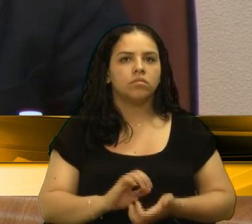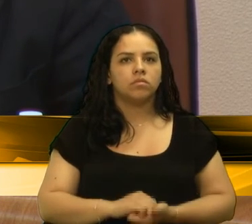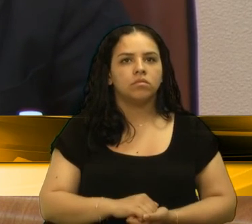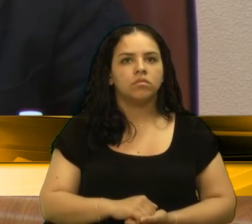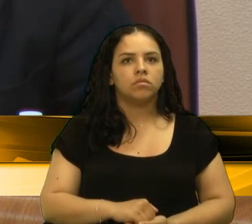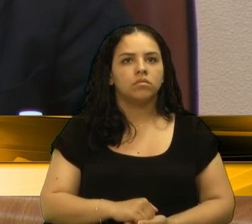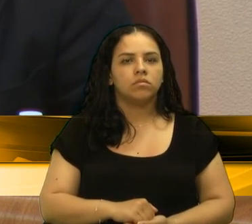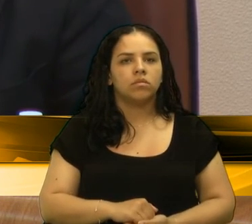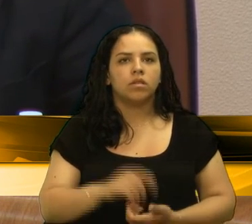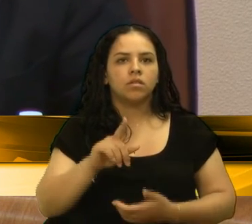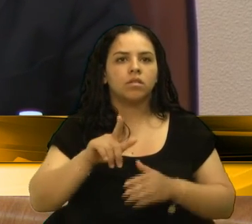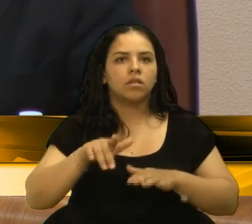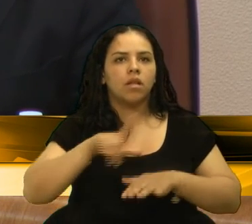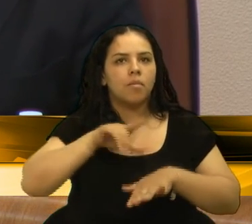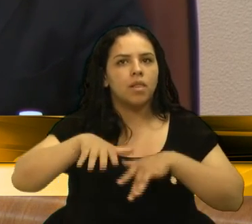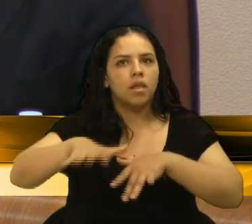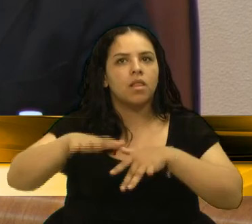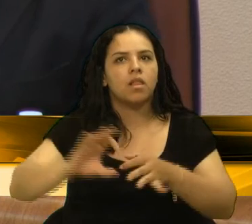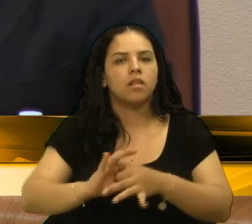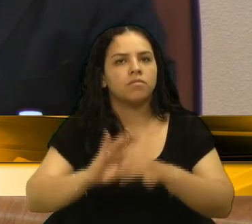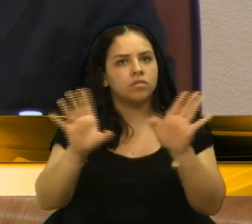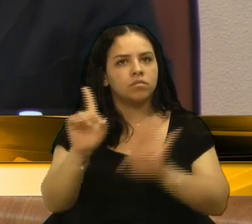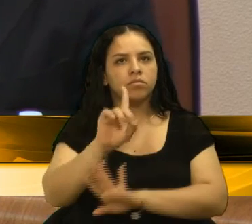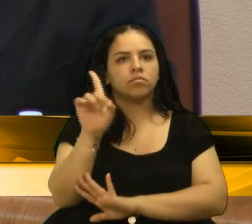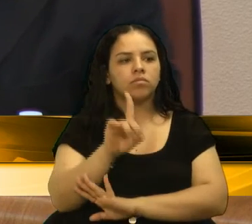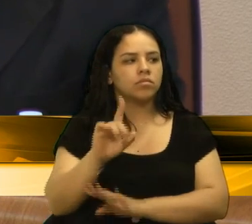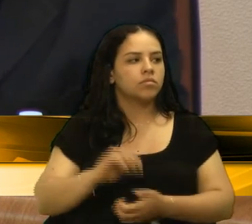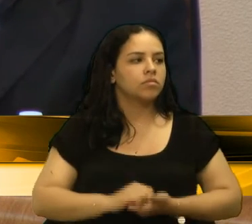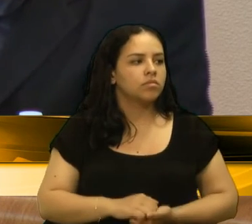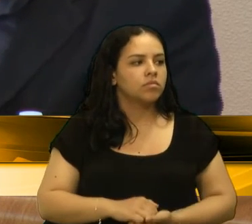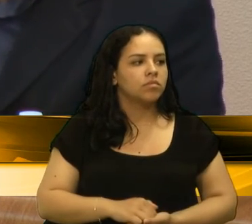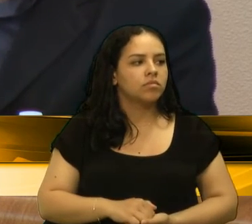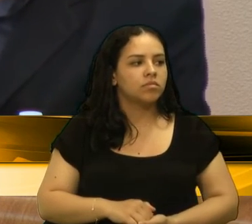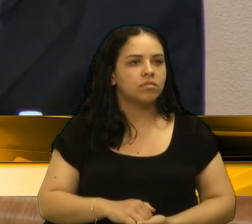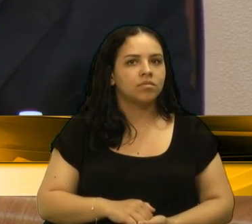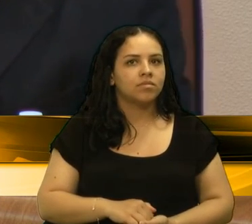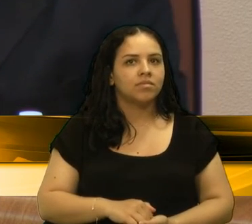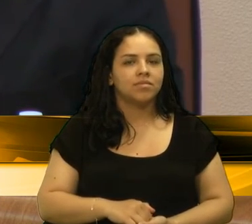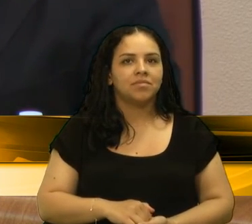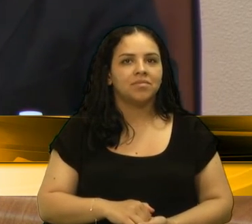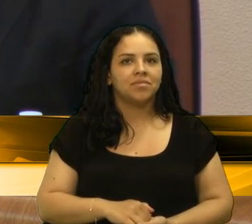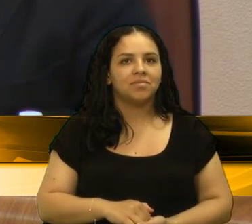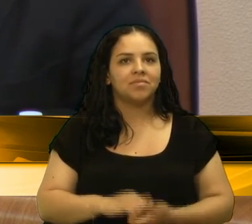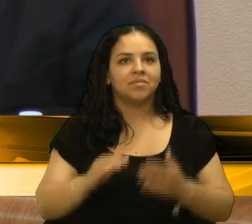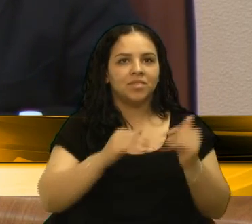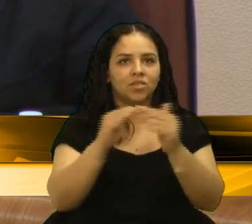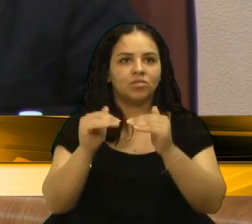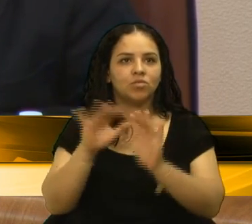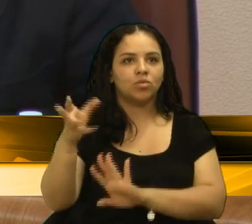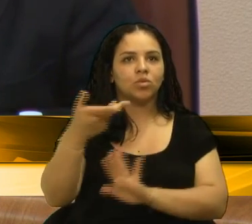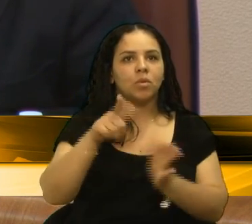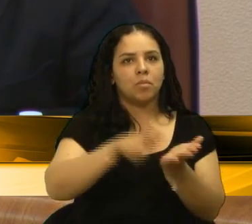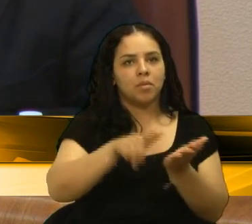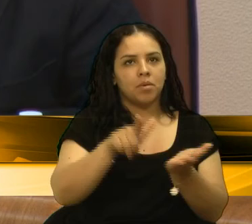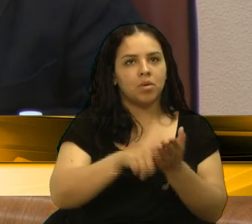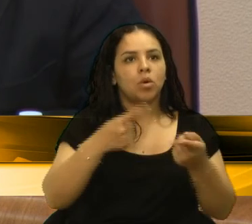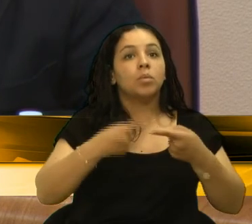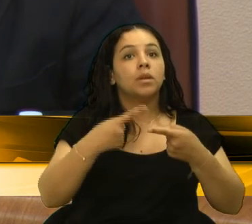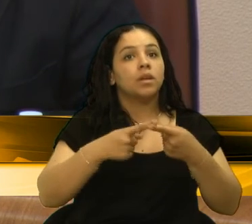parada livre? Senhora Mirângela Rossi, não. De qualquer forma, a gente solicitou toda a documentação, porque eles